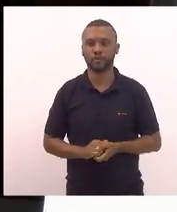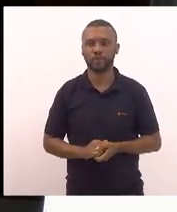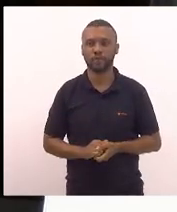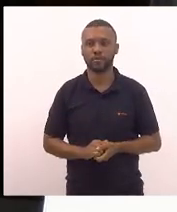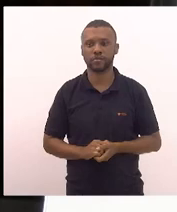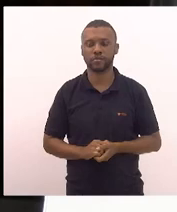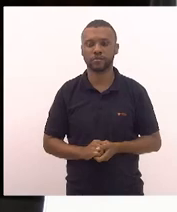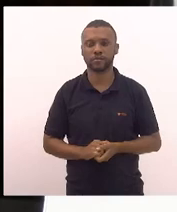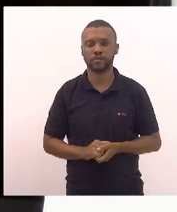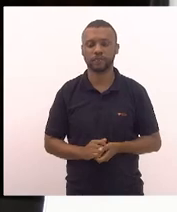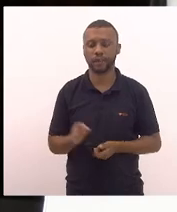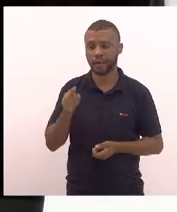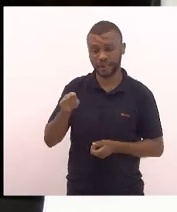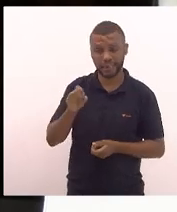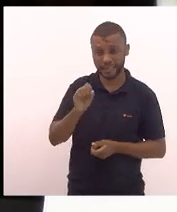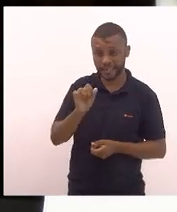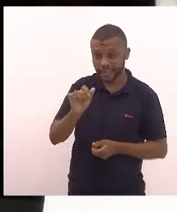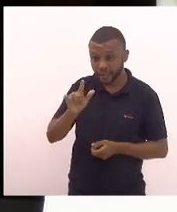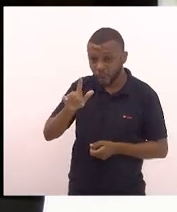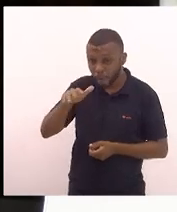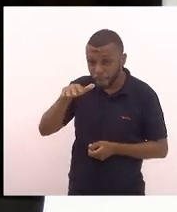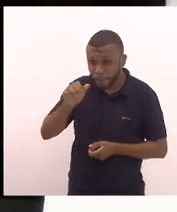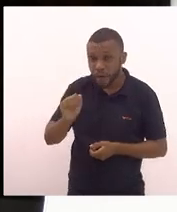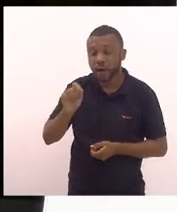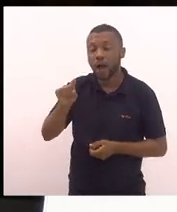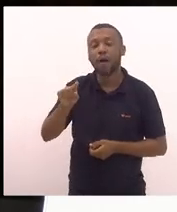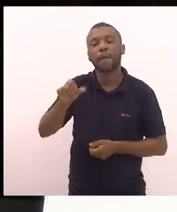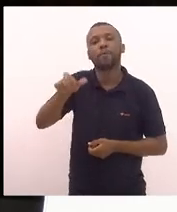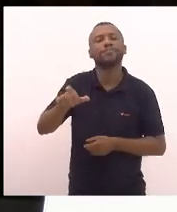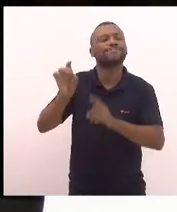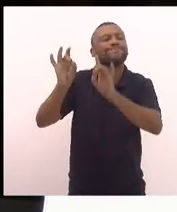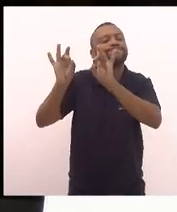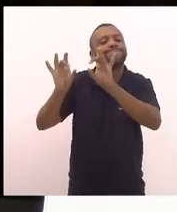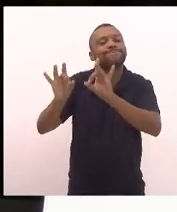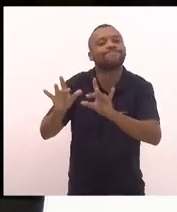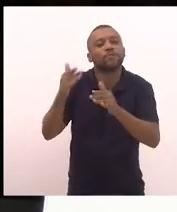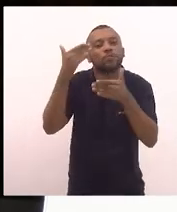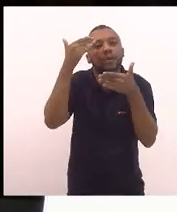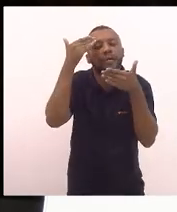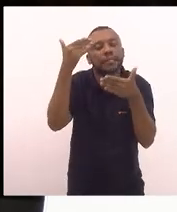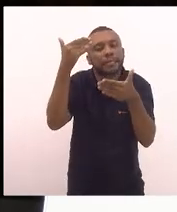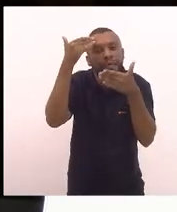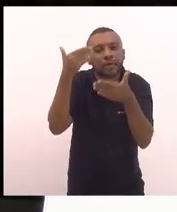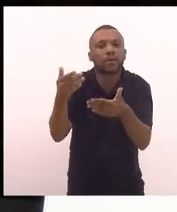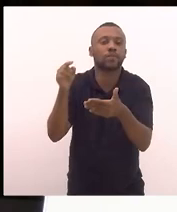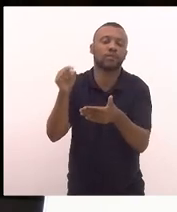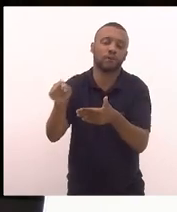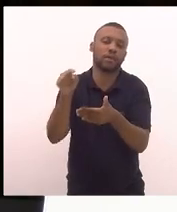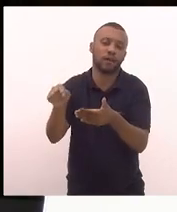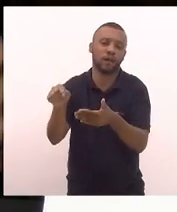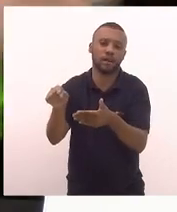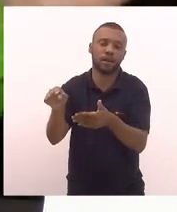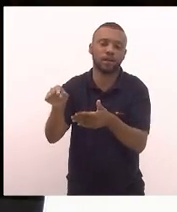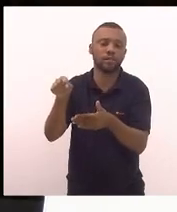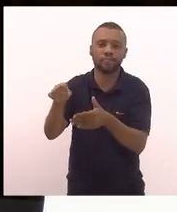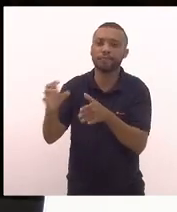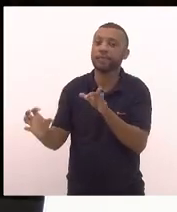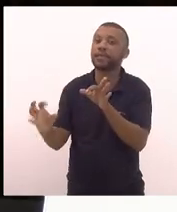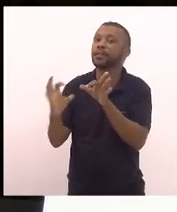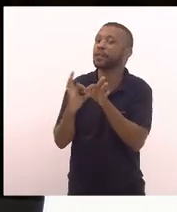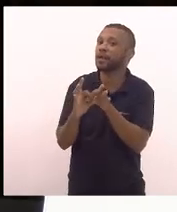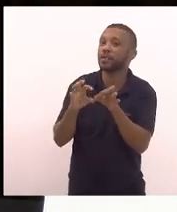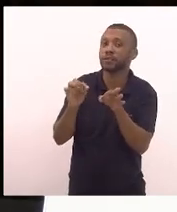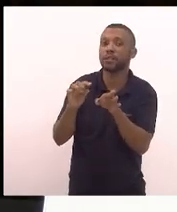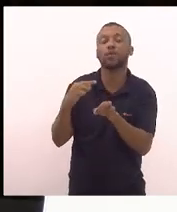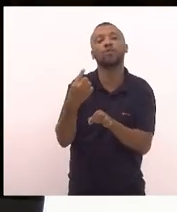Silnia é uma pessoa que muito especial, e eu agradeço muito a Silnia, porque foi através da Silnia que